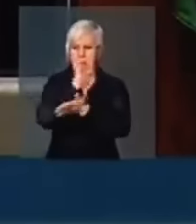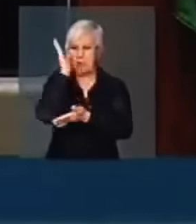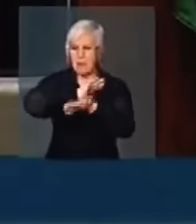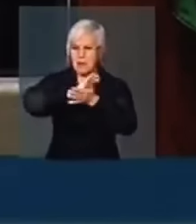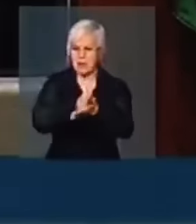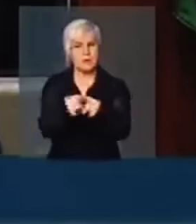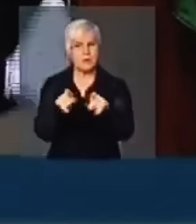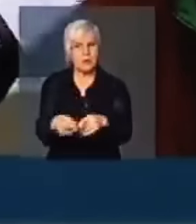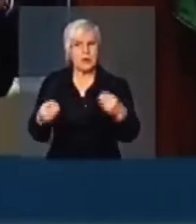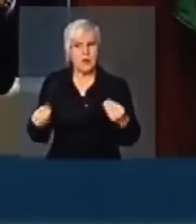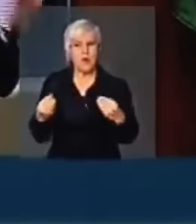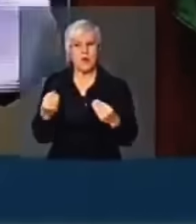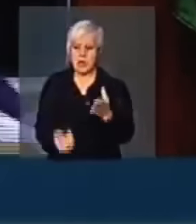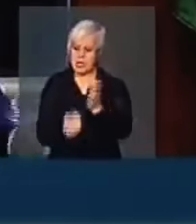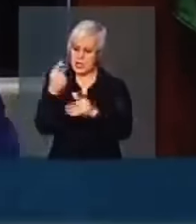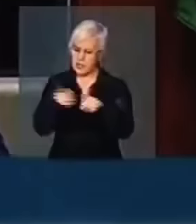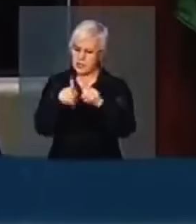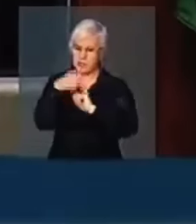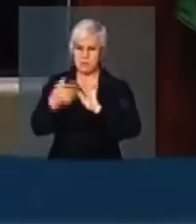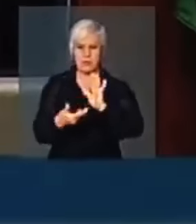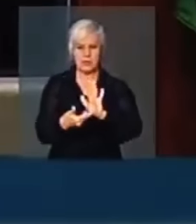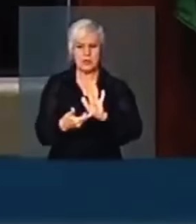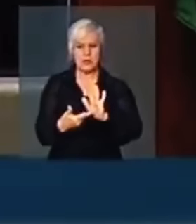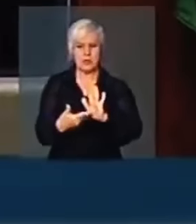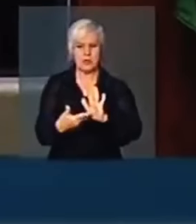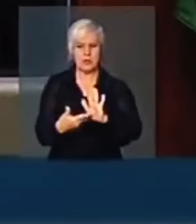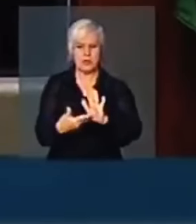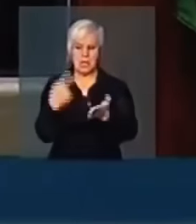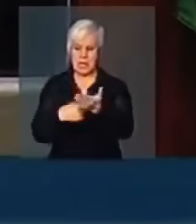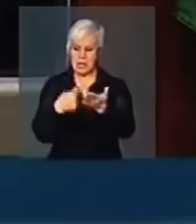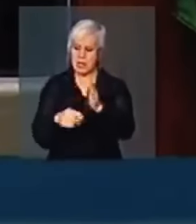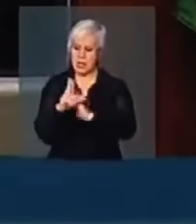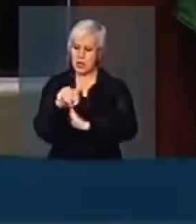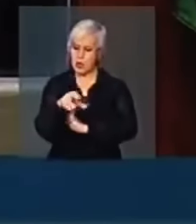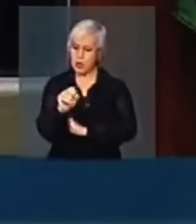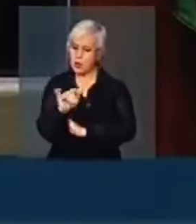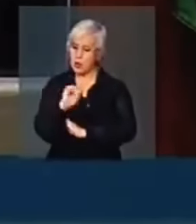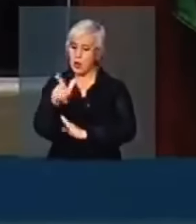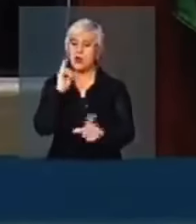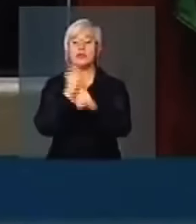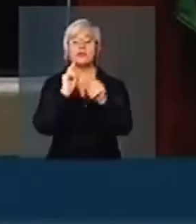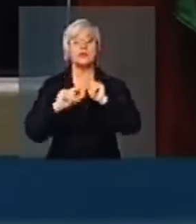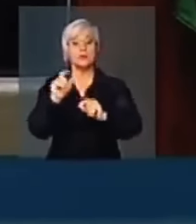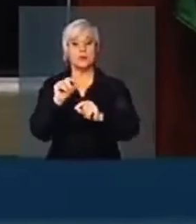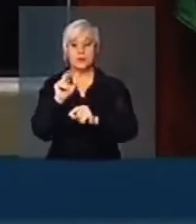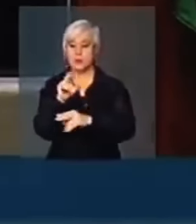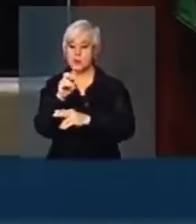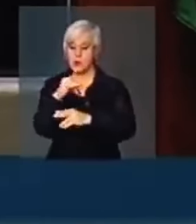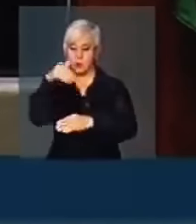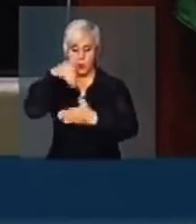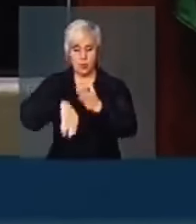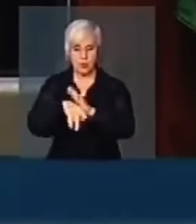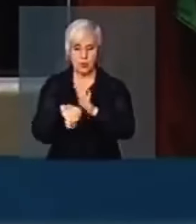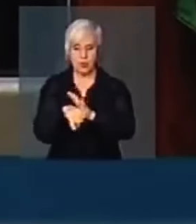imoral, ditatorial. Cria também aqui a questão voltada para as eleições na Unasul. Descobriu que a urna eletrônica é a